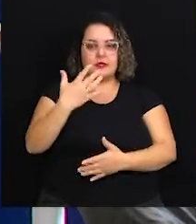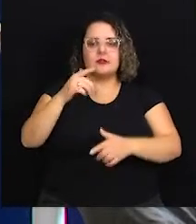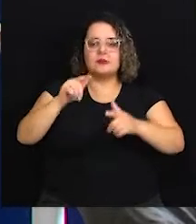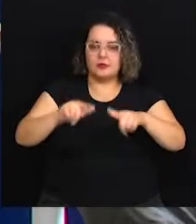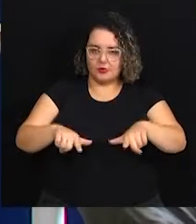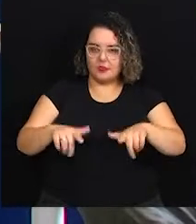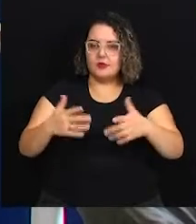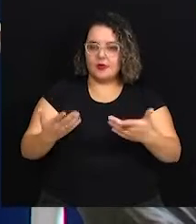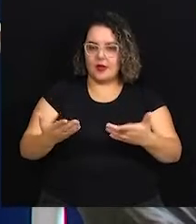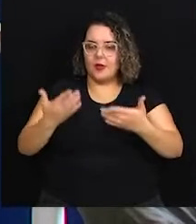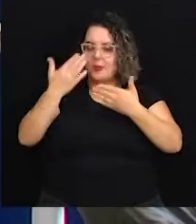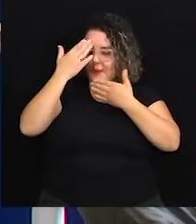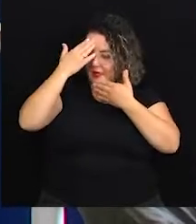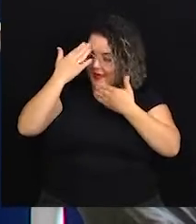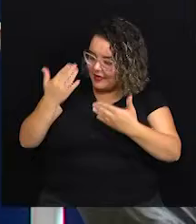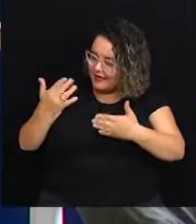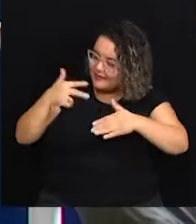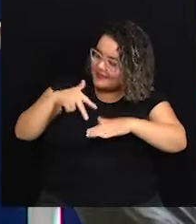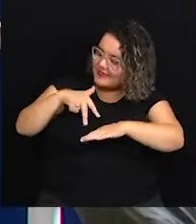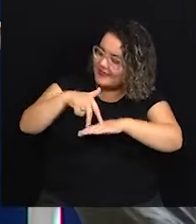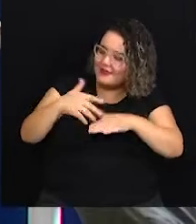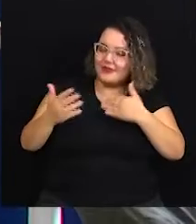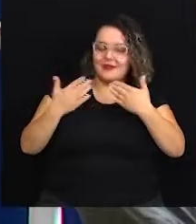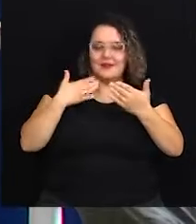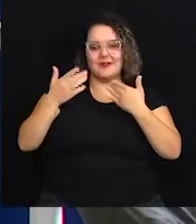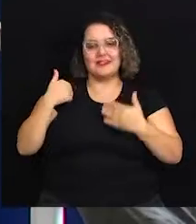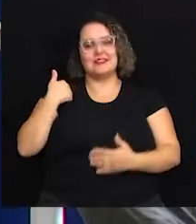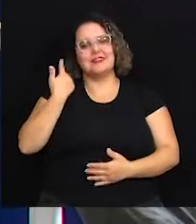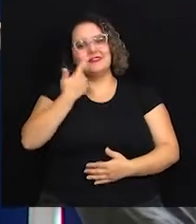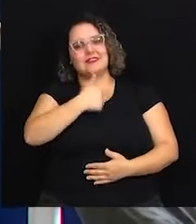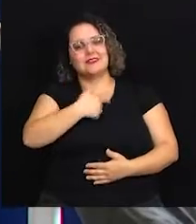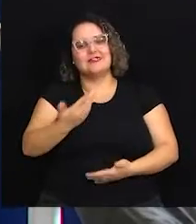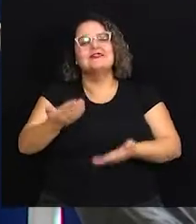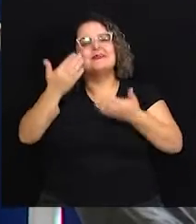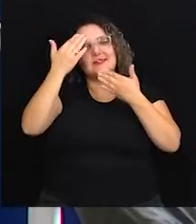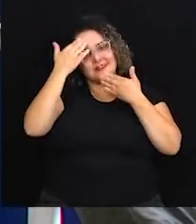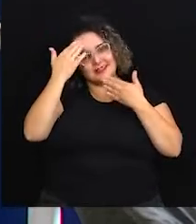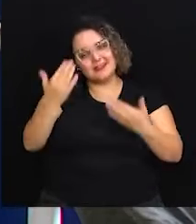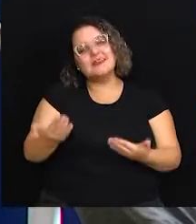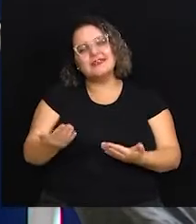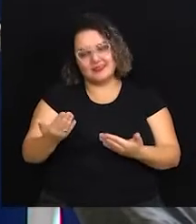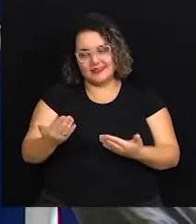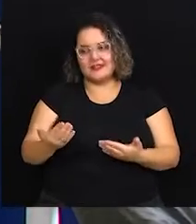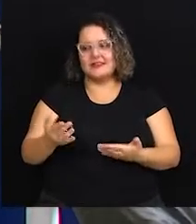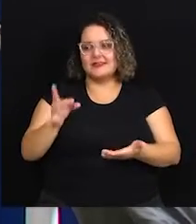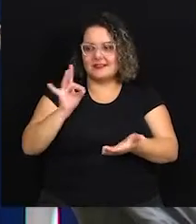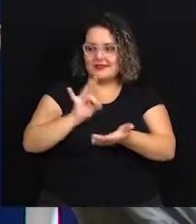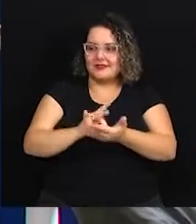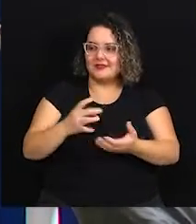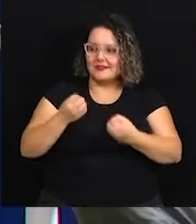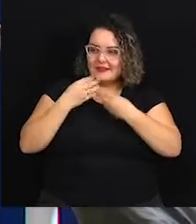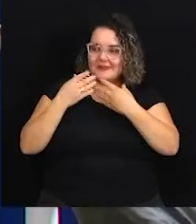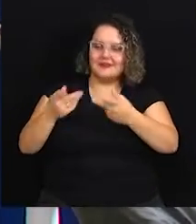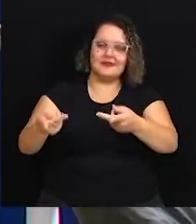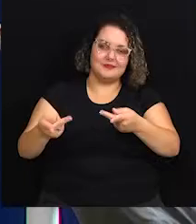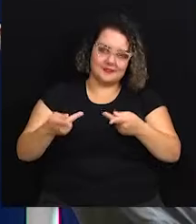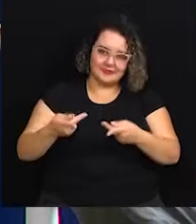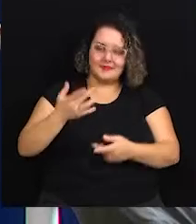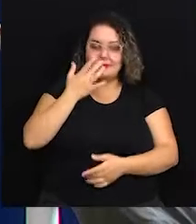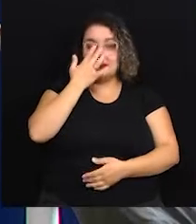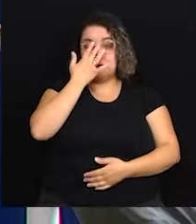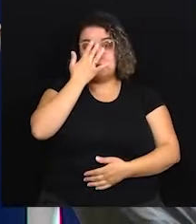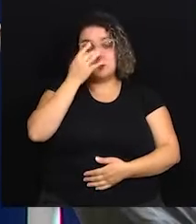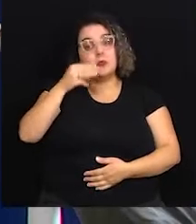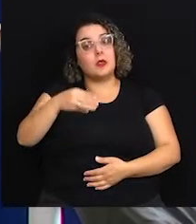espaço. Márcia, obrigada por tirar esse tempinho aí para conversar com a gente. Eu que agradeço muito, sejam bem-vindos.